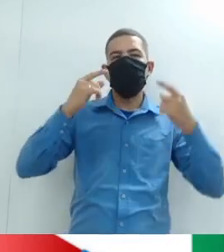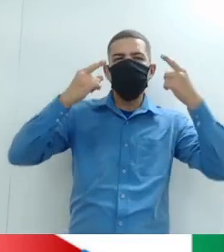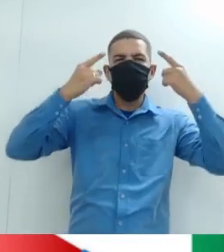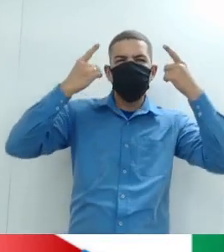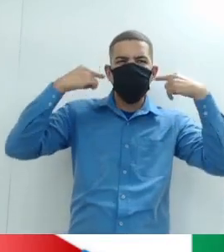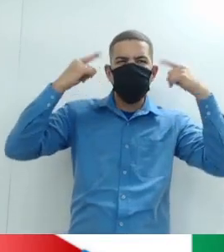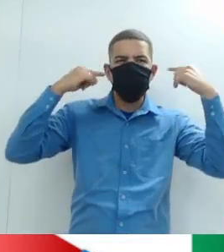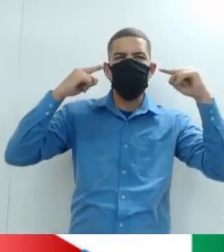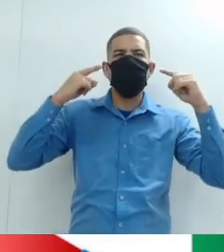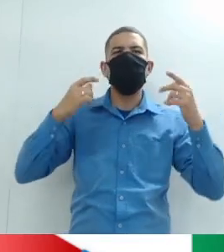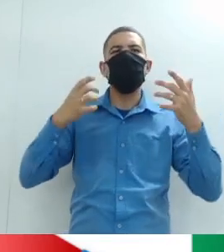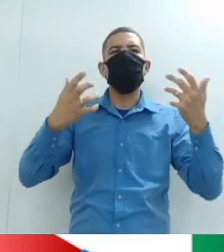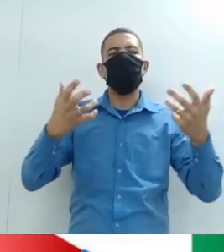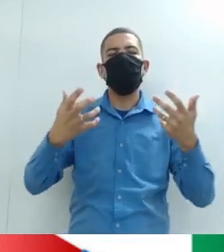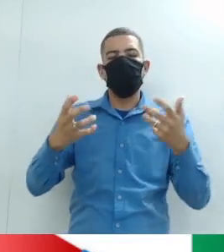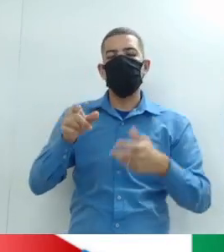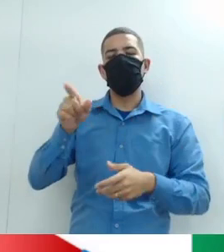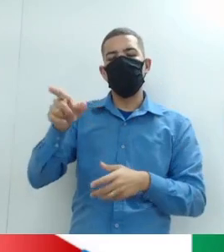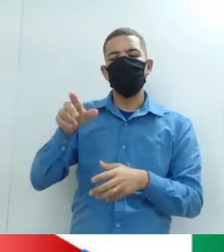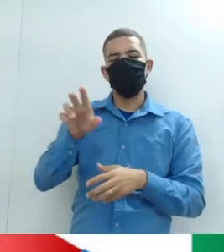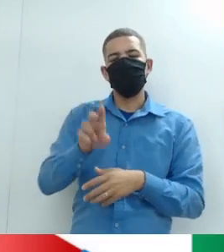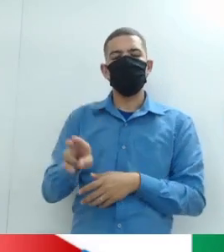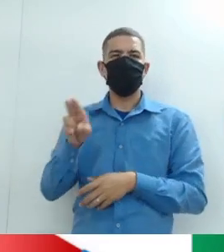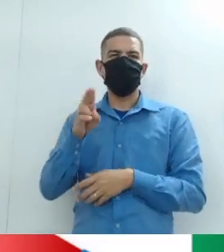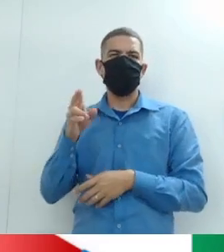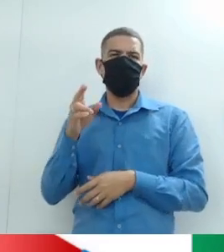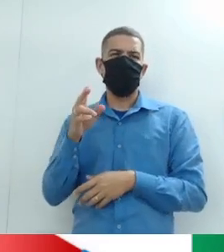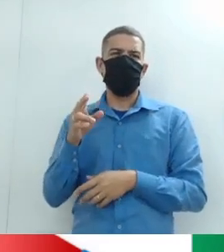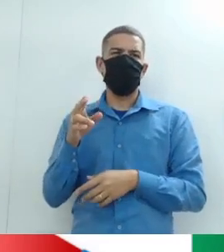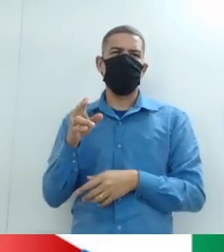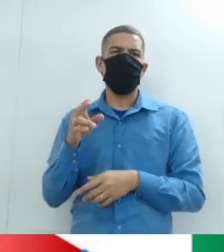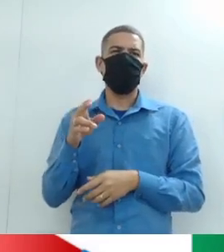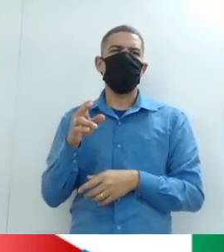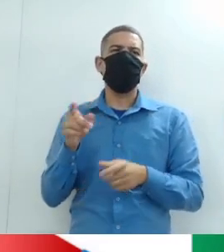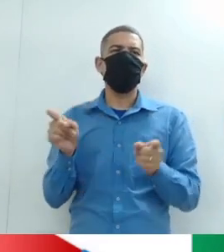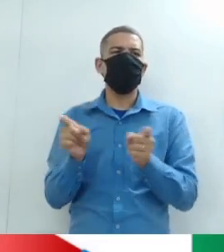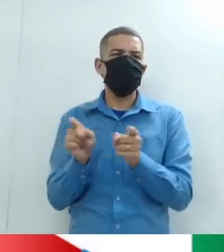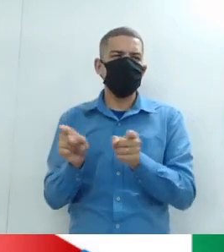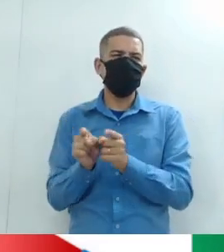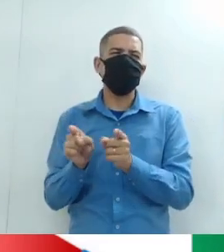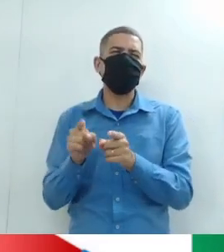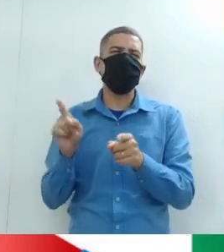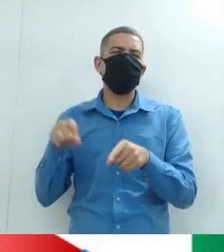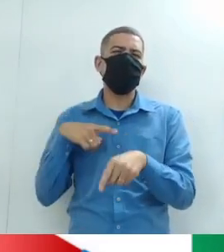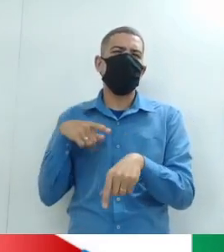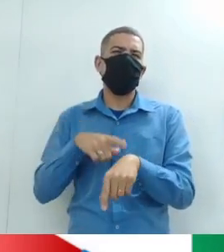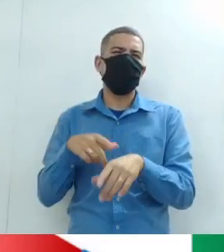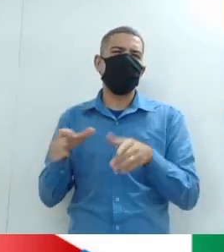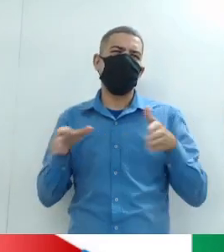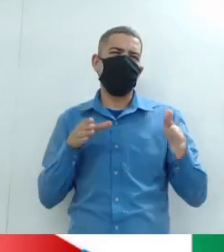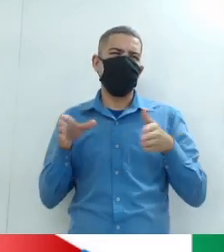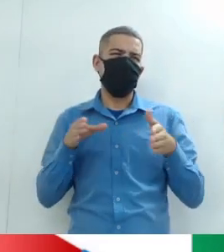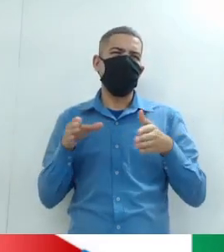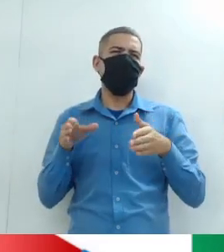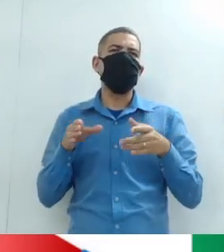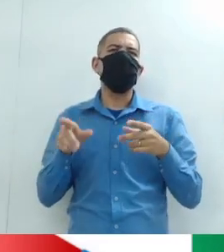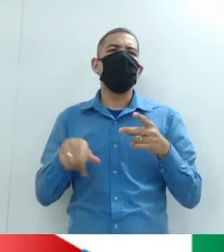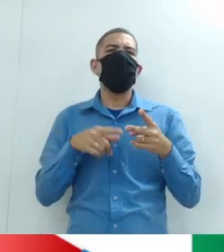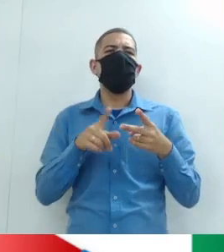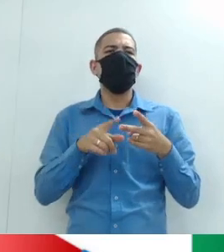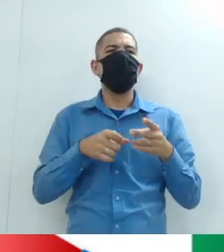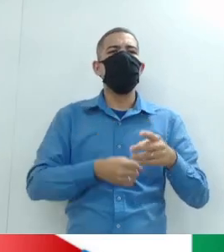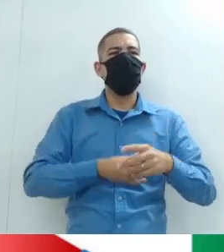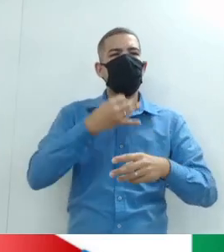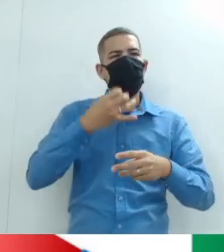bem periódica, mais curta, e as colheitas de cereais, ele começou a utilizar essas duas referências.